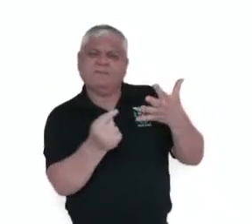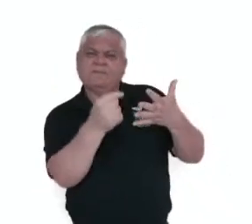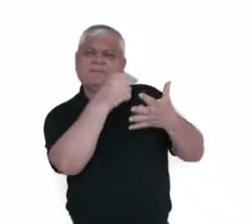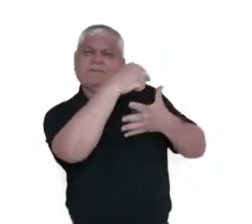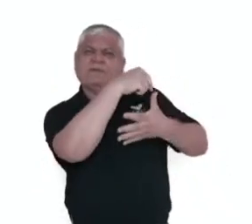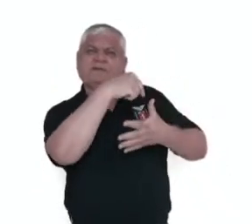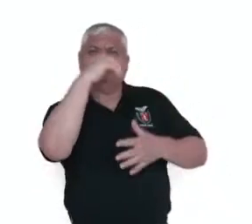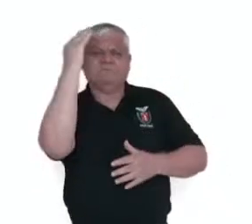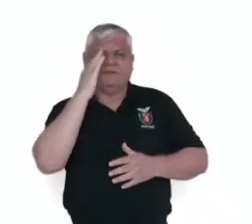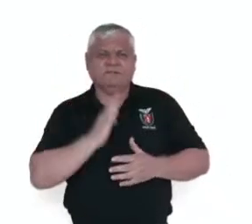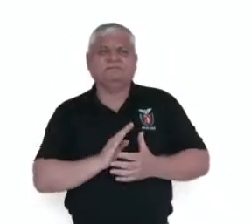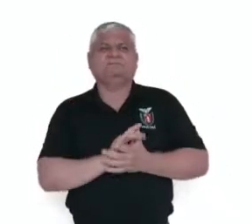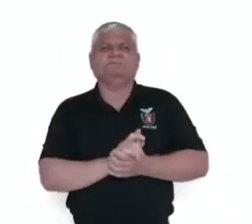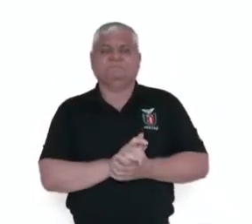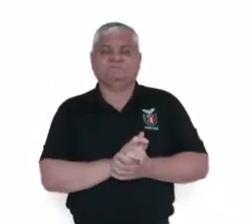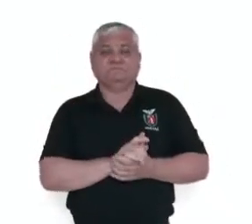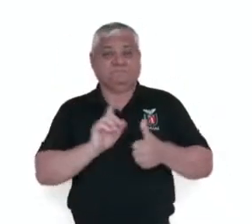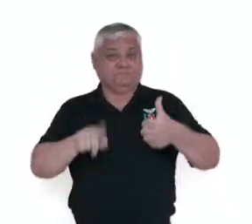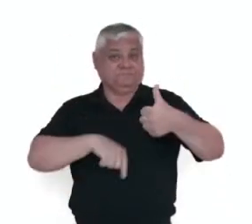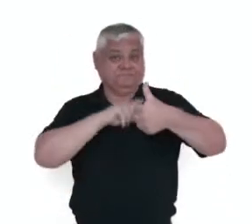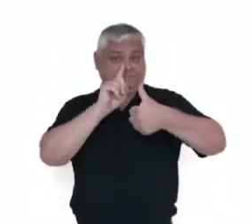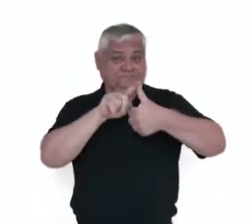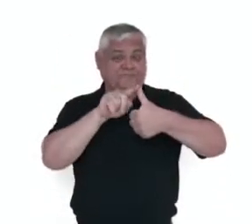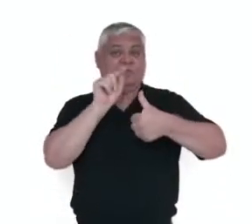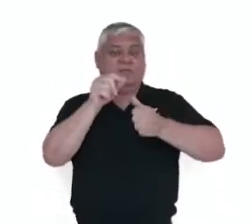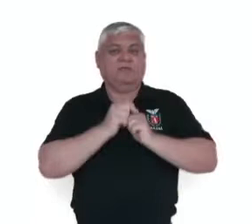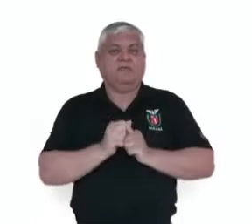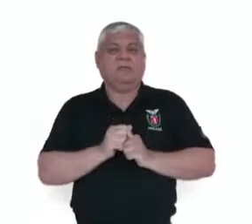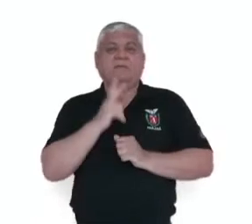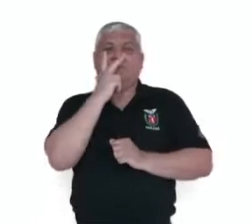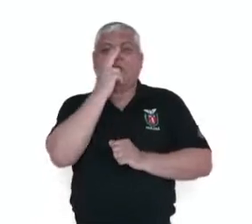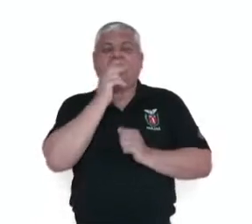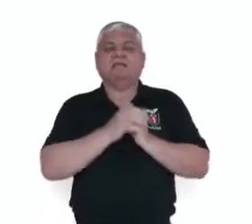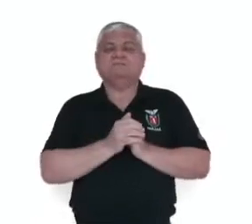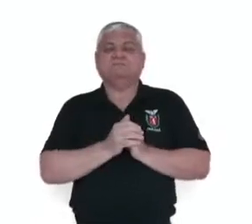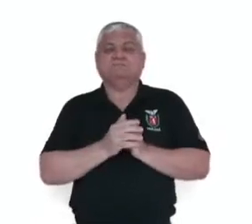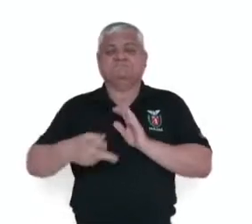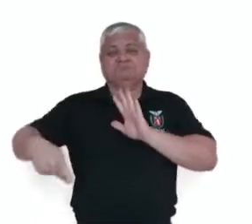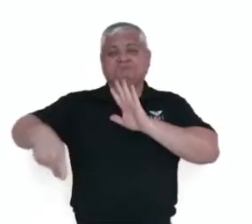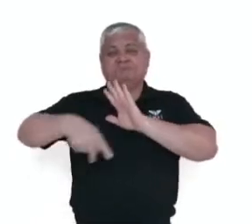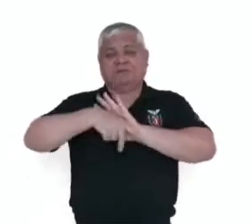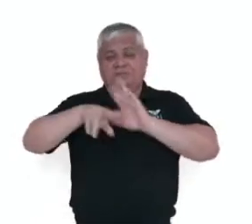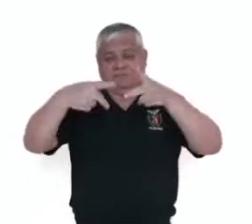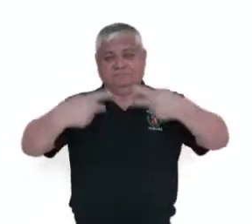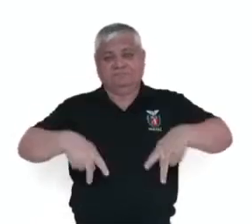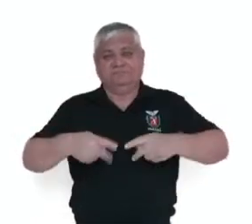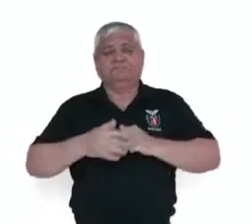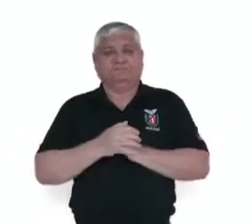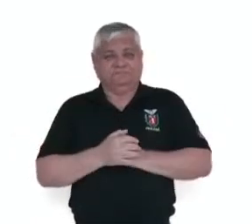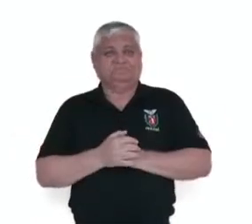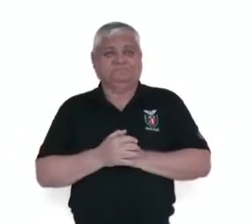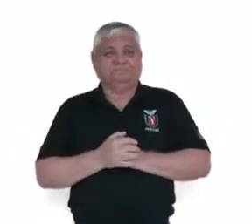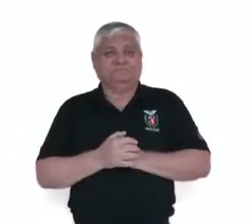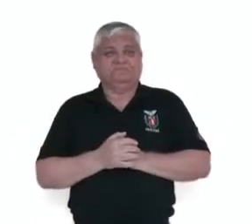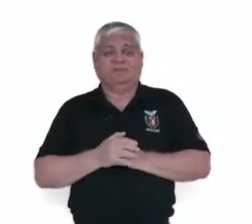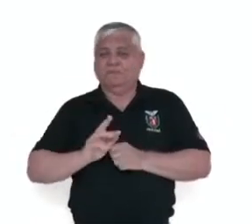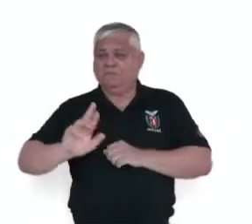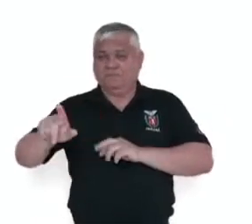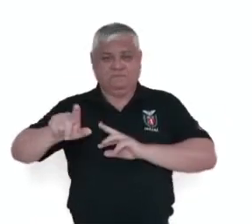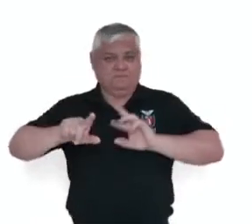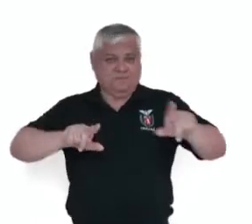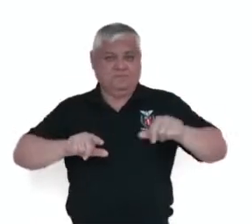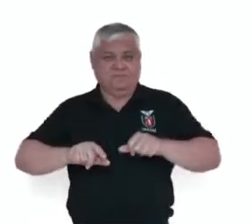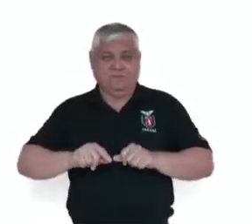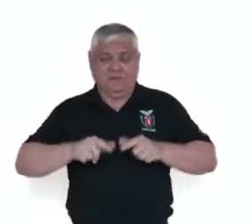Brasil. Primeira, a herança patrimonialista, sem distinção rígida entre o público e o